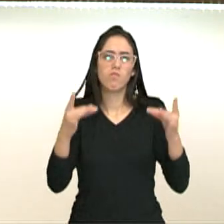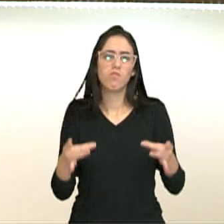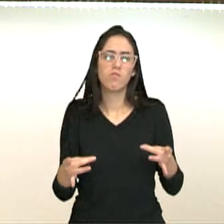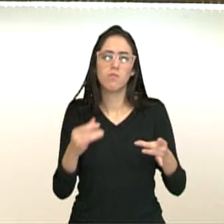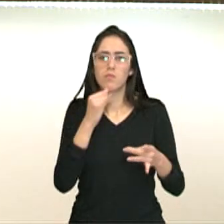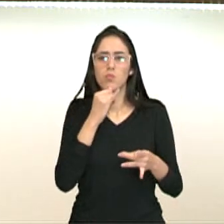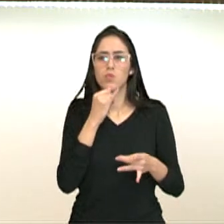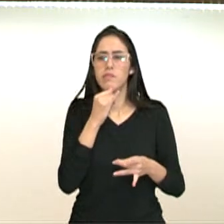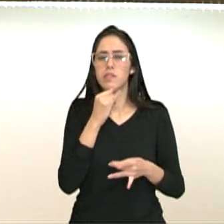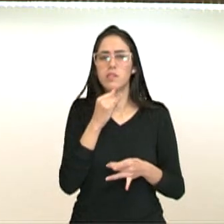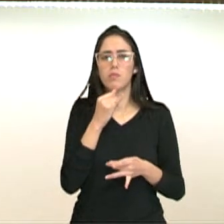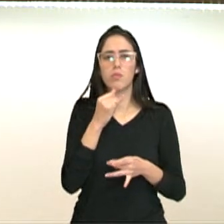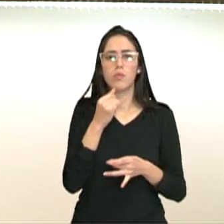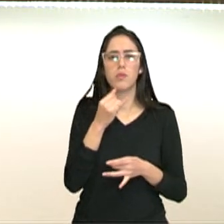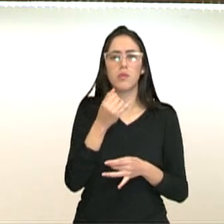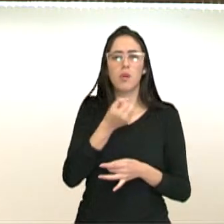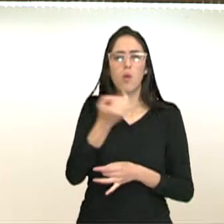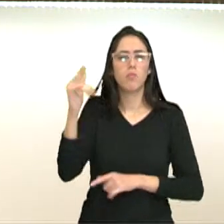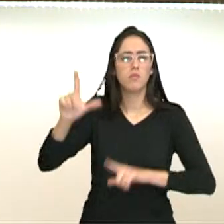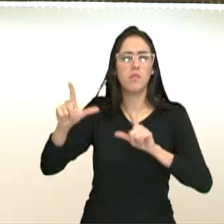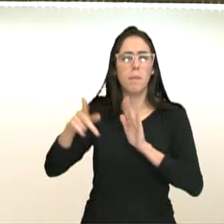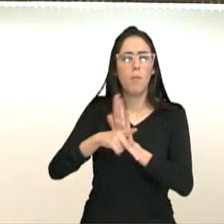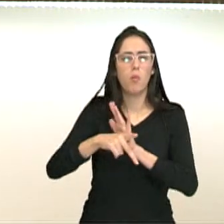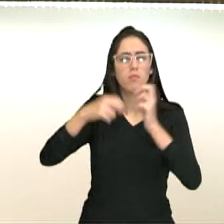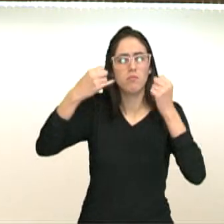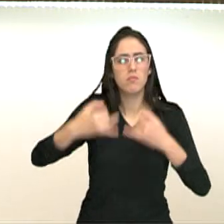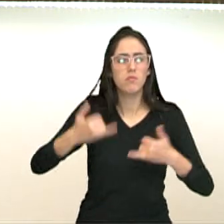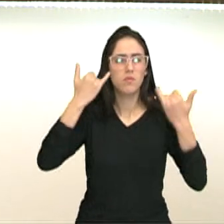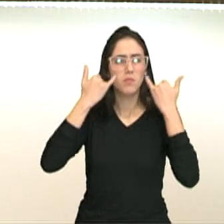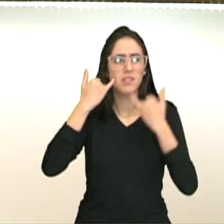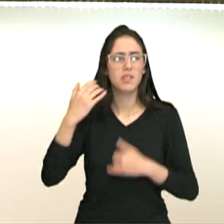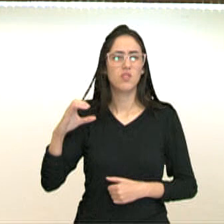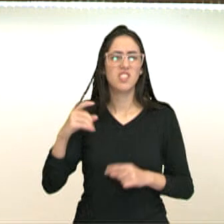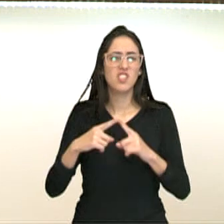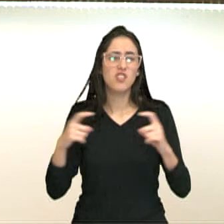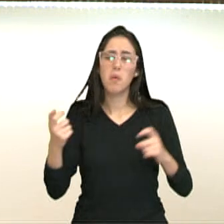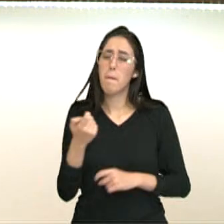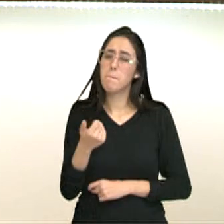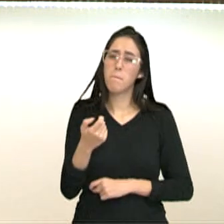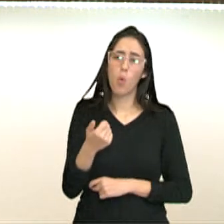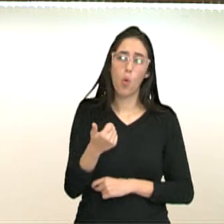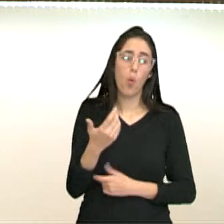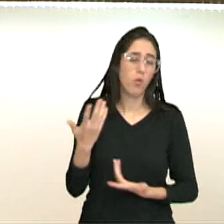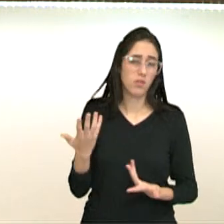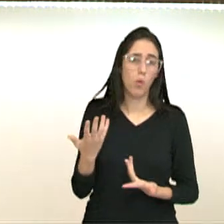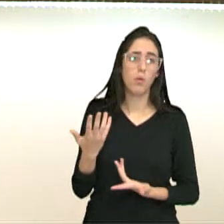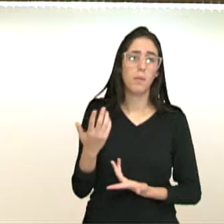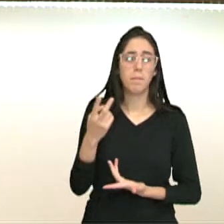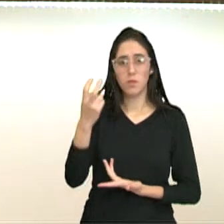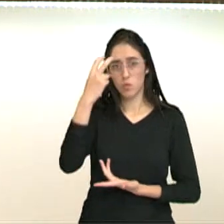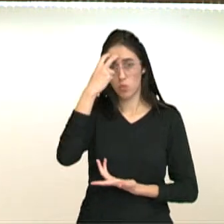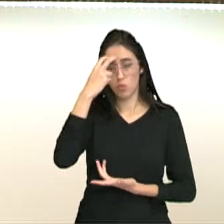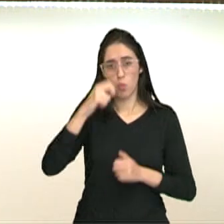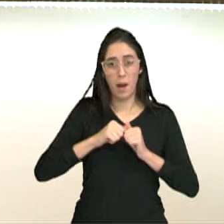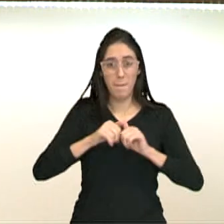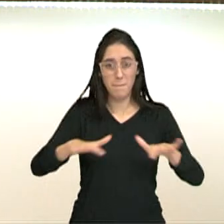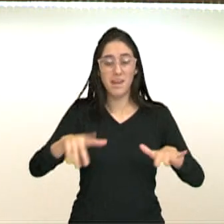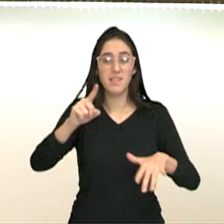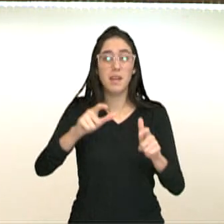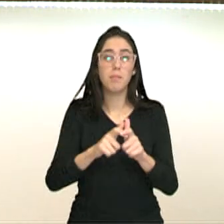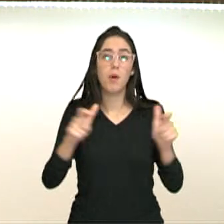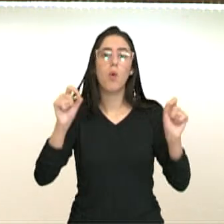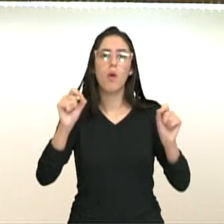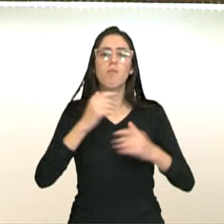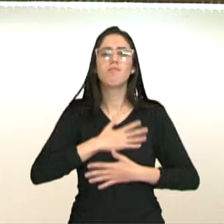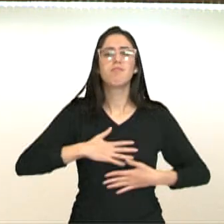ali documentários, questões mais científicas. Então, a cultura de massa, ela trabalha mais mesmo com a parte lúdica, por quê?